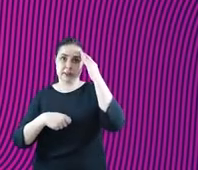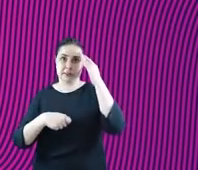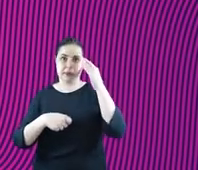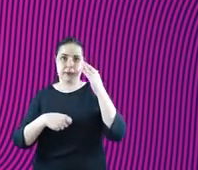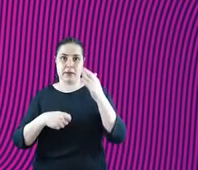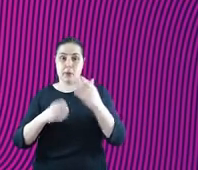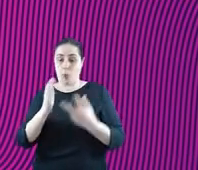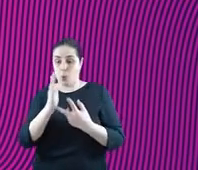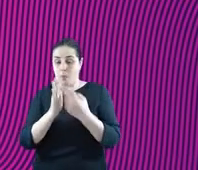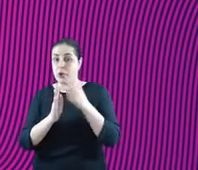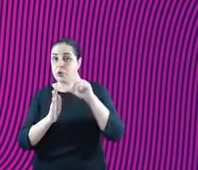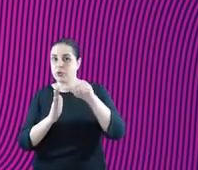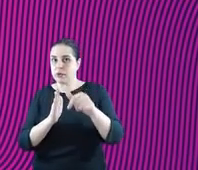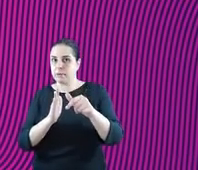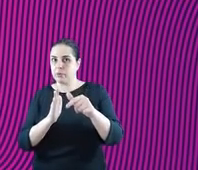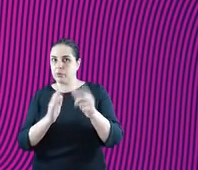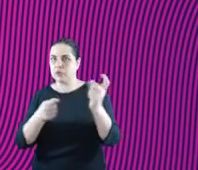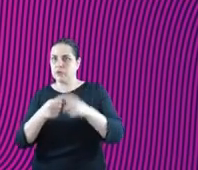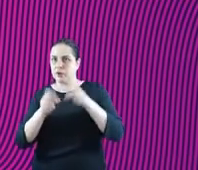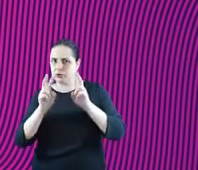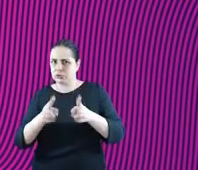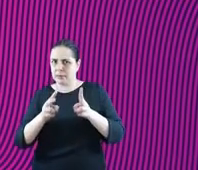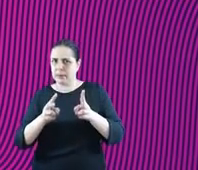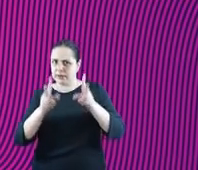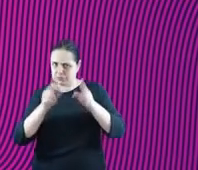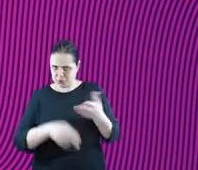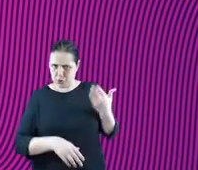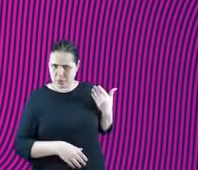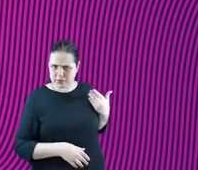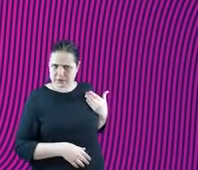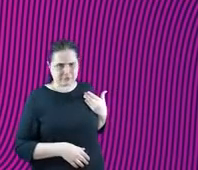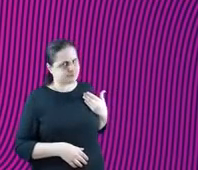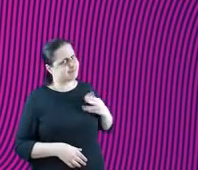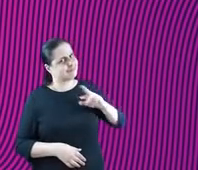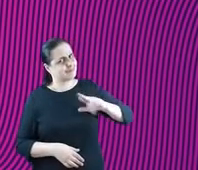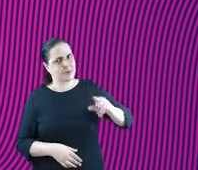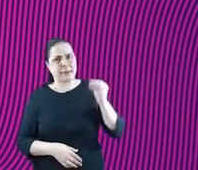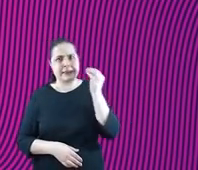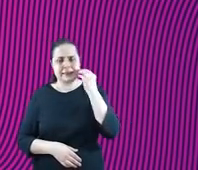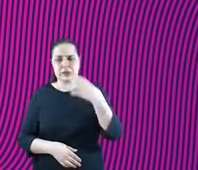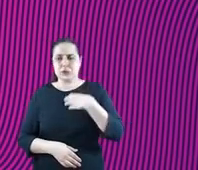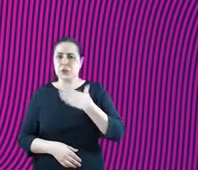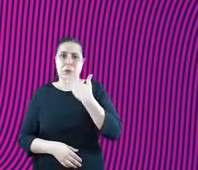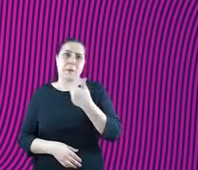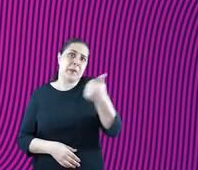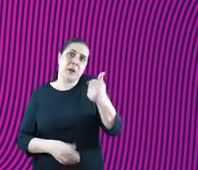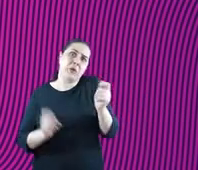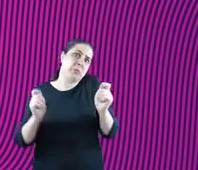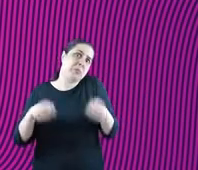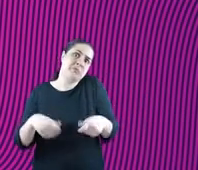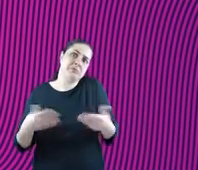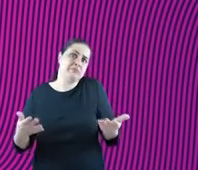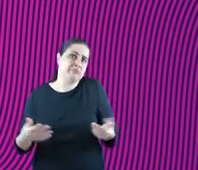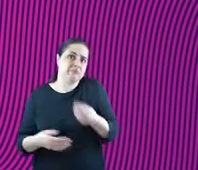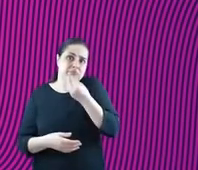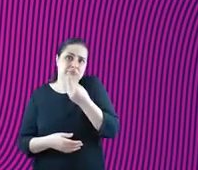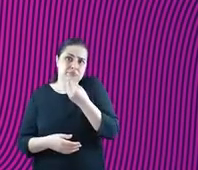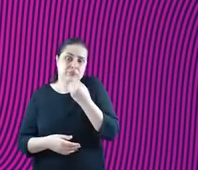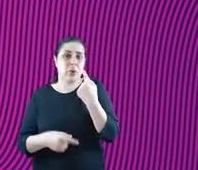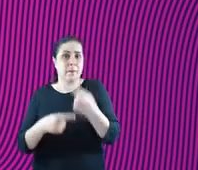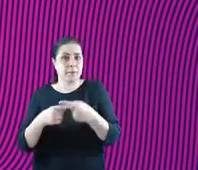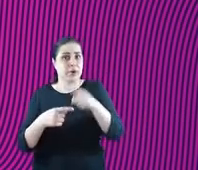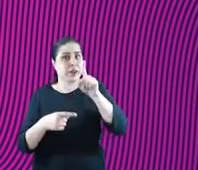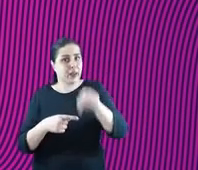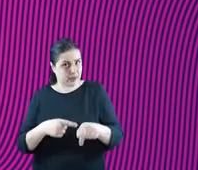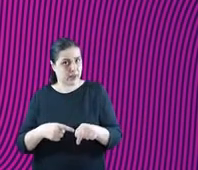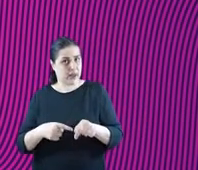A gente vai deixar da melhor maneira que ela pode ter para esse momento, porque ela vai fazer uma cirurgia oncológica